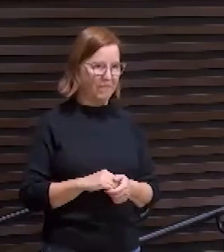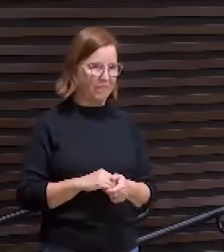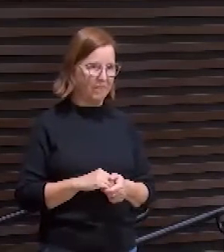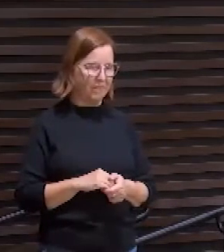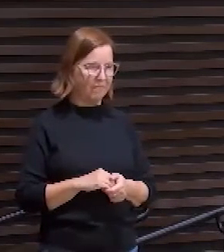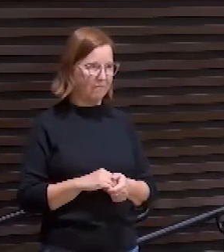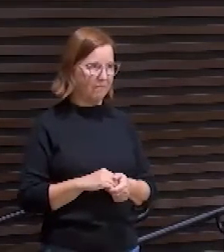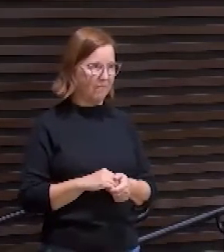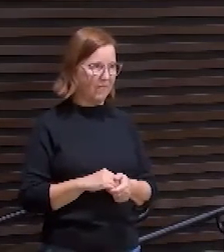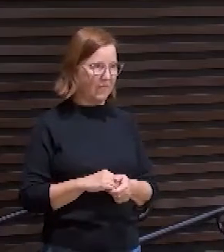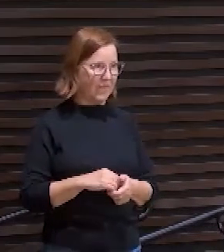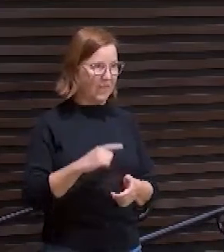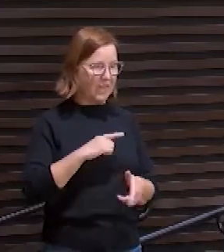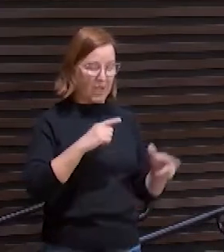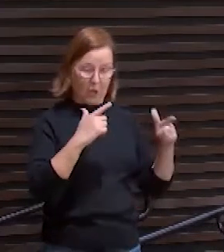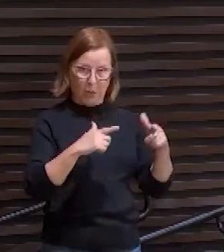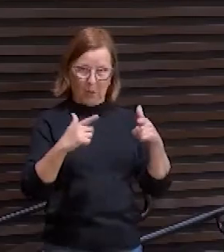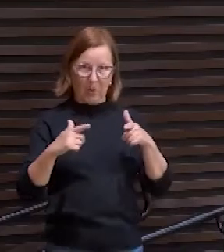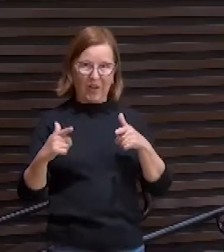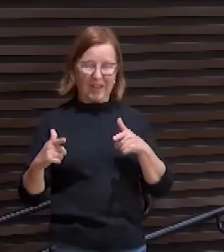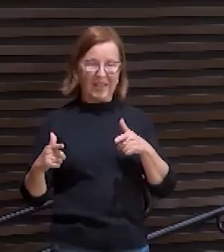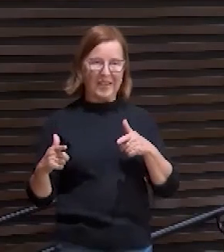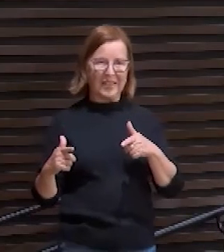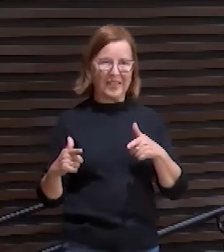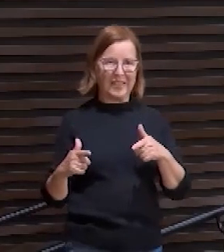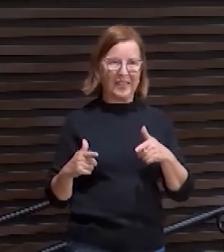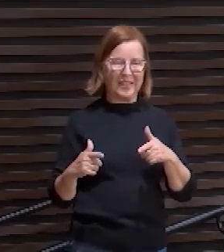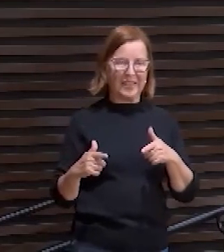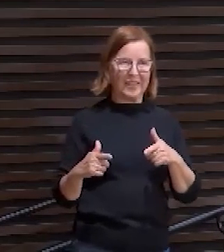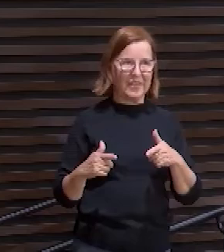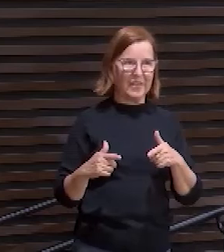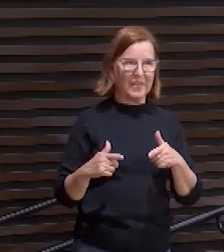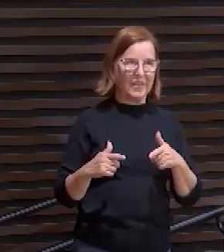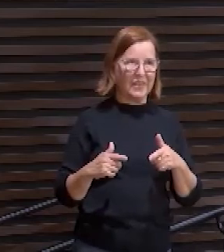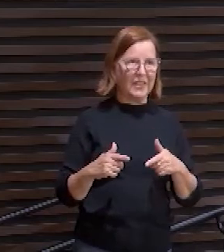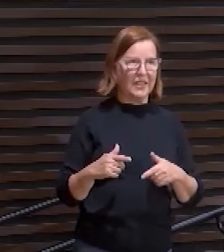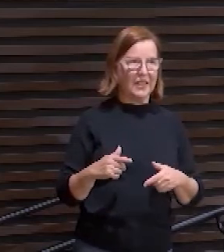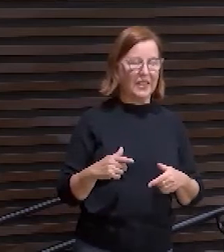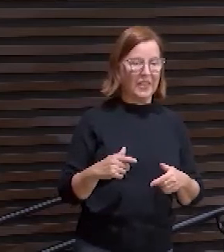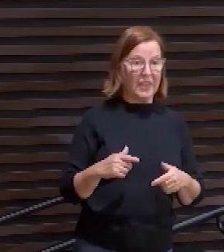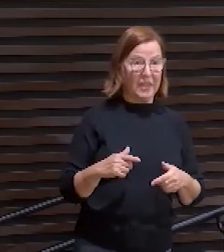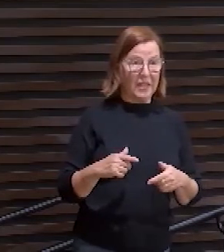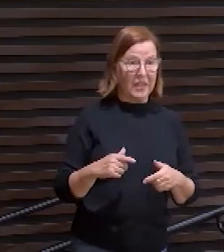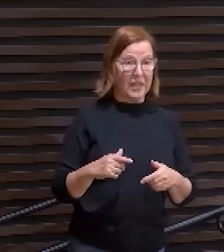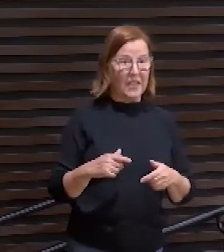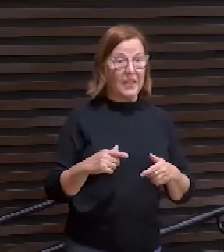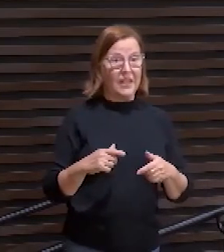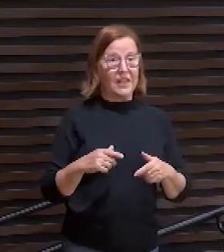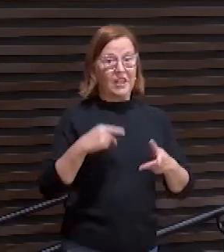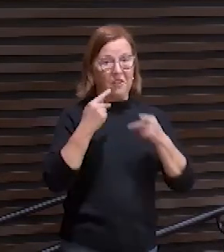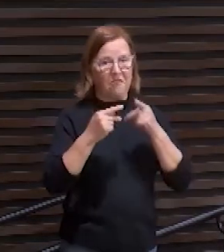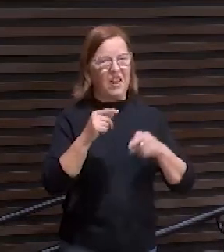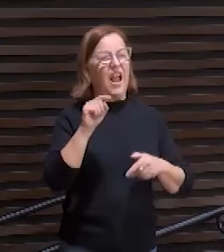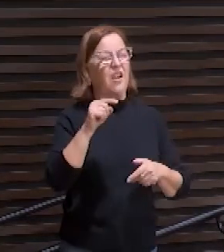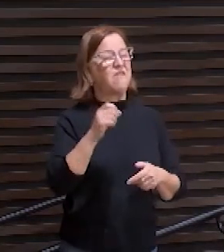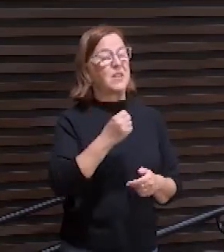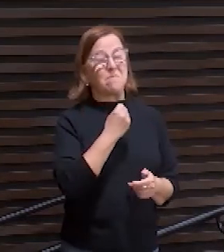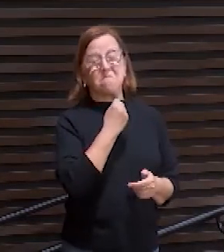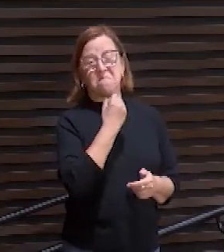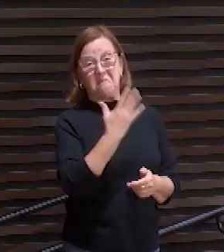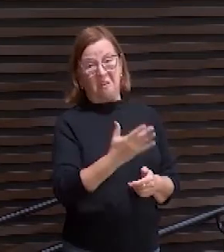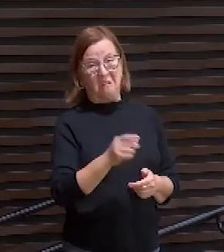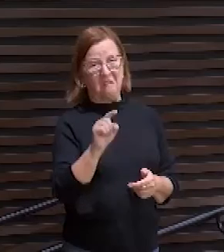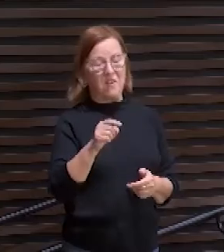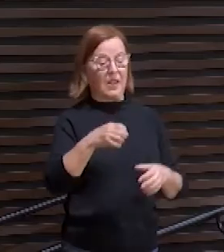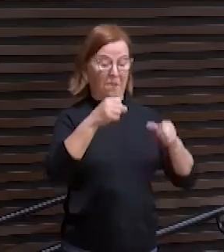Em muitos lugares, o que está sendo anunciado é que você é bom, que você